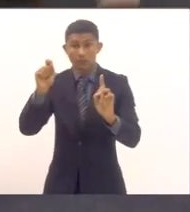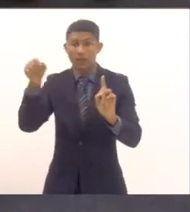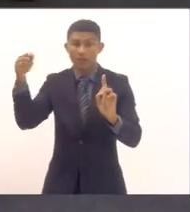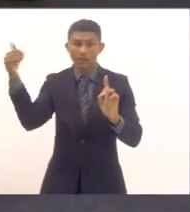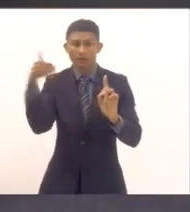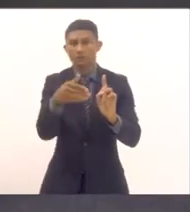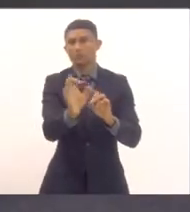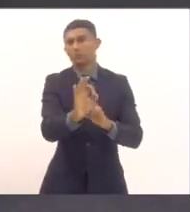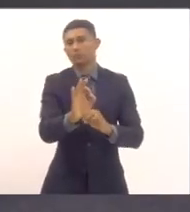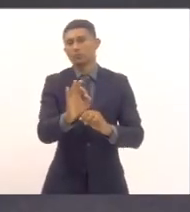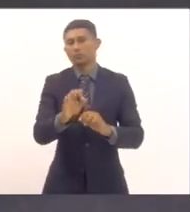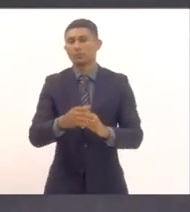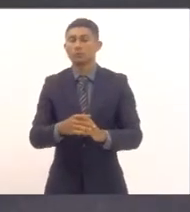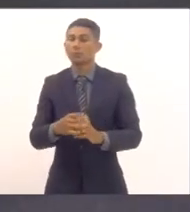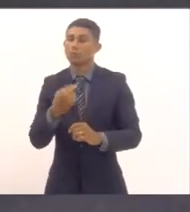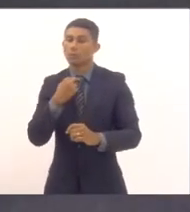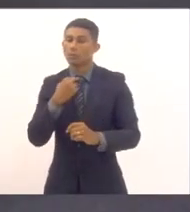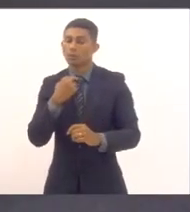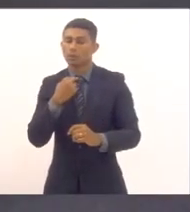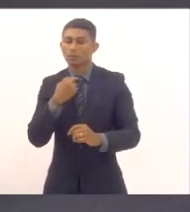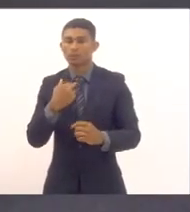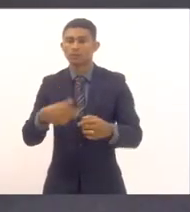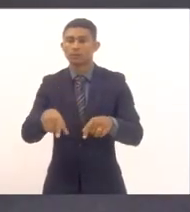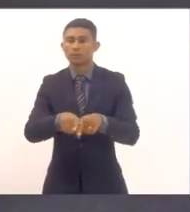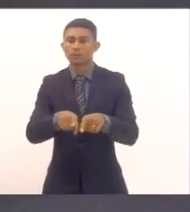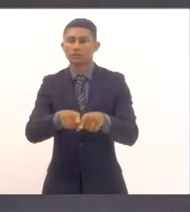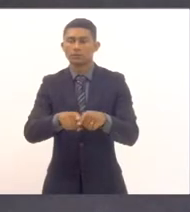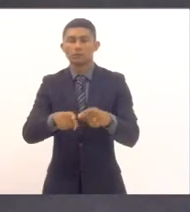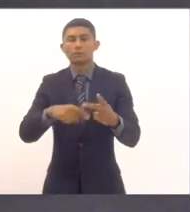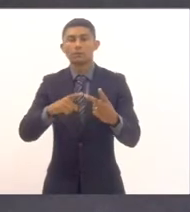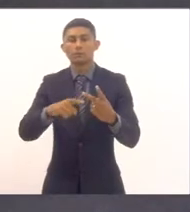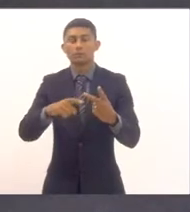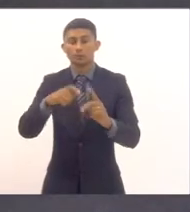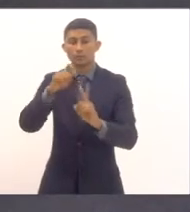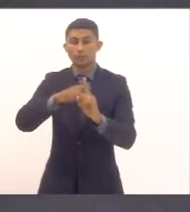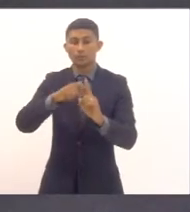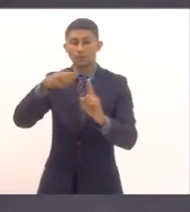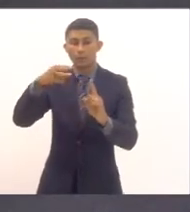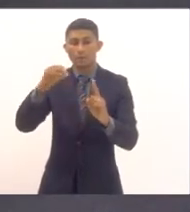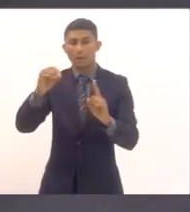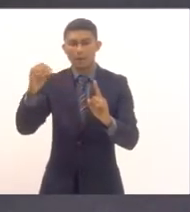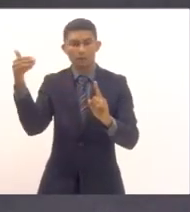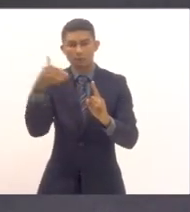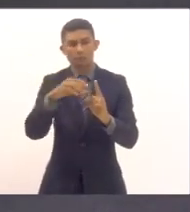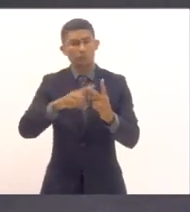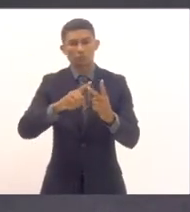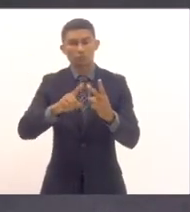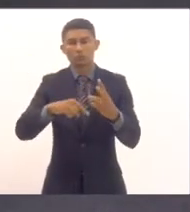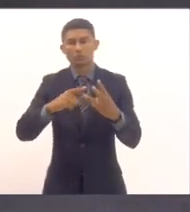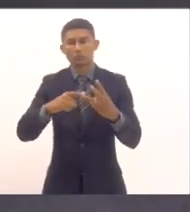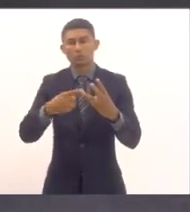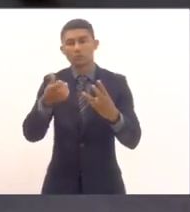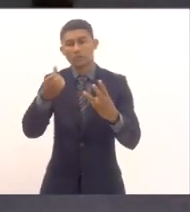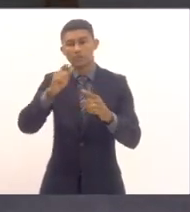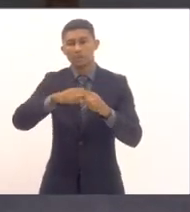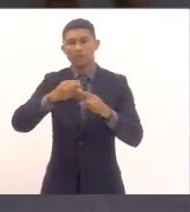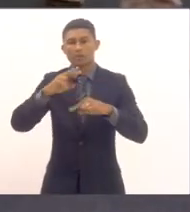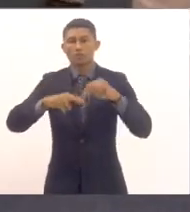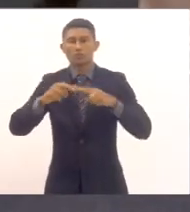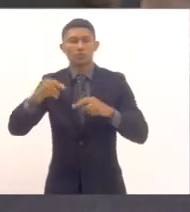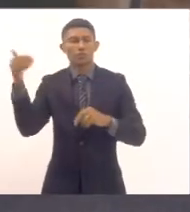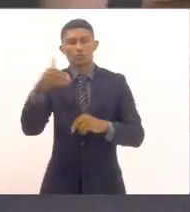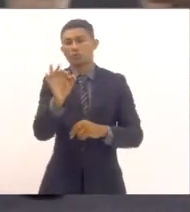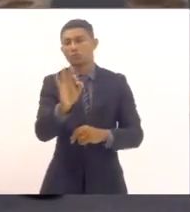compareceu em 19 eu não pude ir no podia em 12 em maio não podia em 6 de junho invertia que eu uma chamada frente à